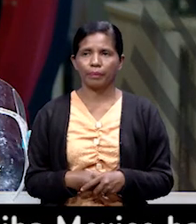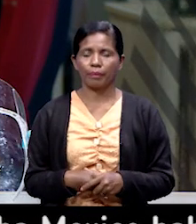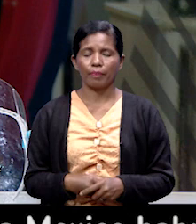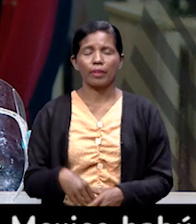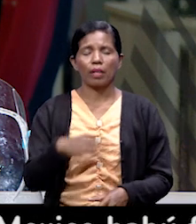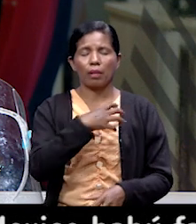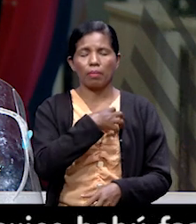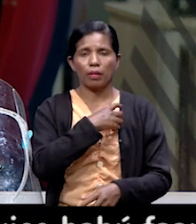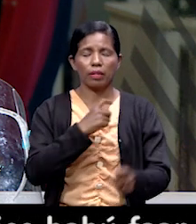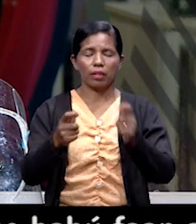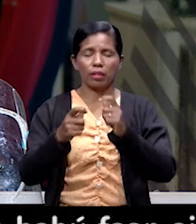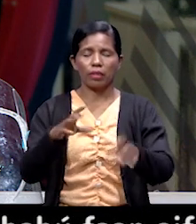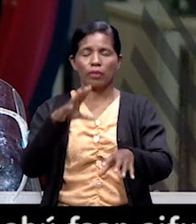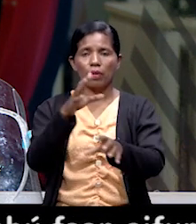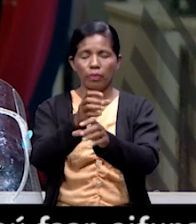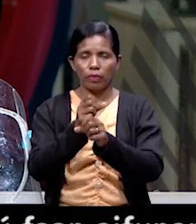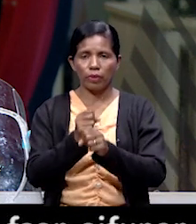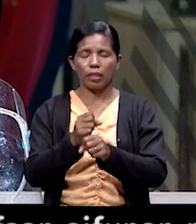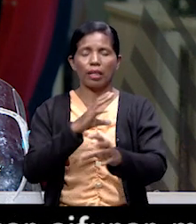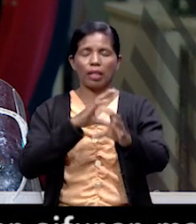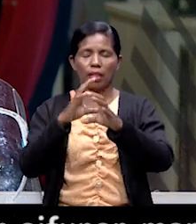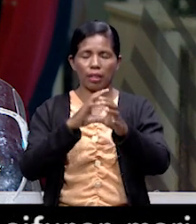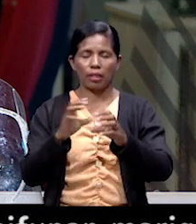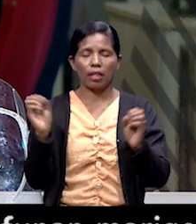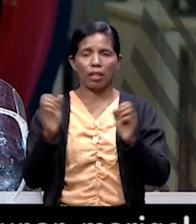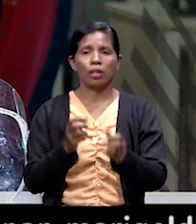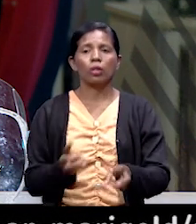Polícia de trânsito prende careta Sira na be contra código estrada.